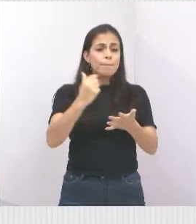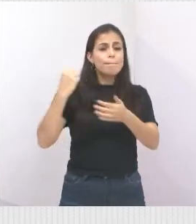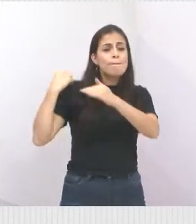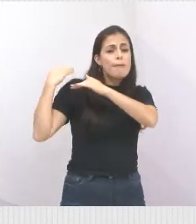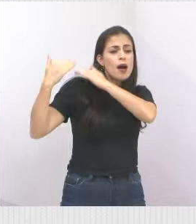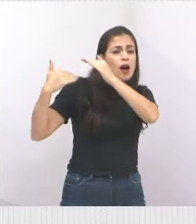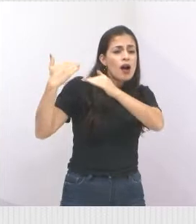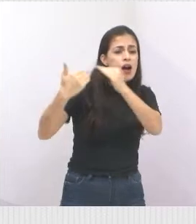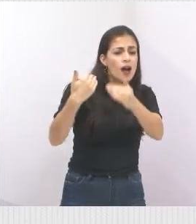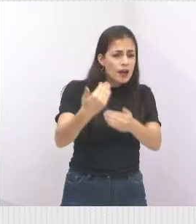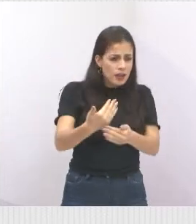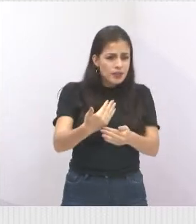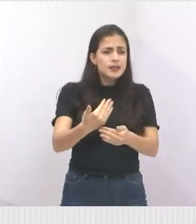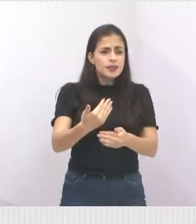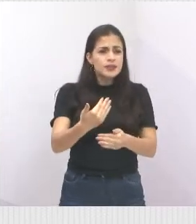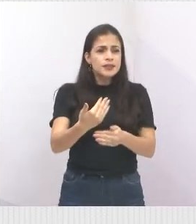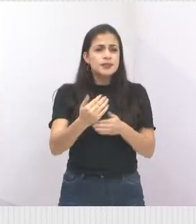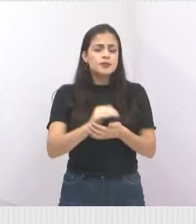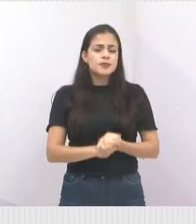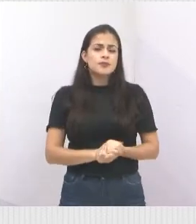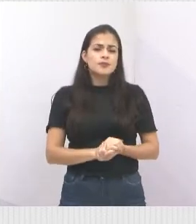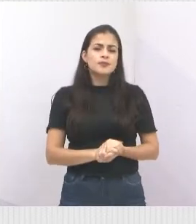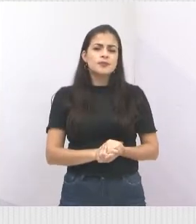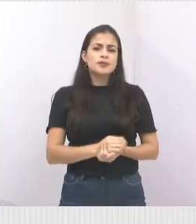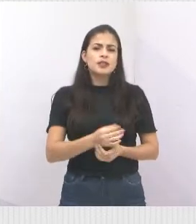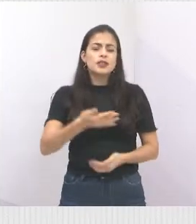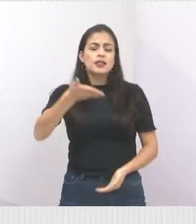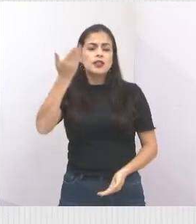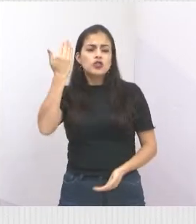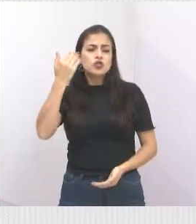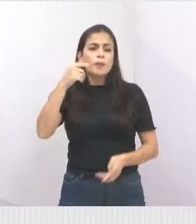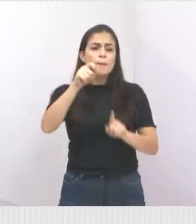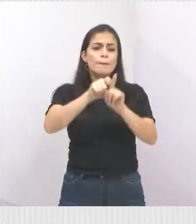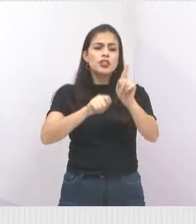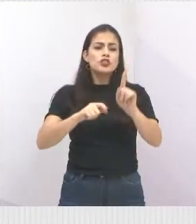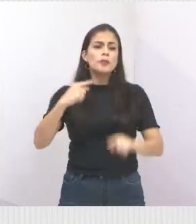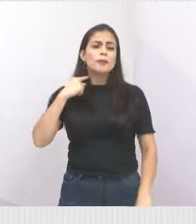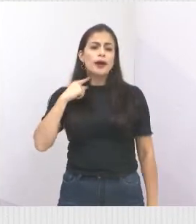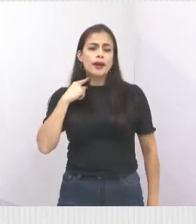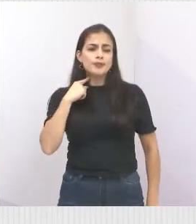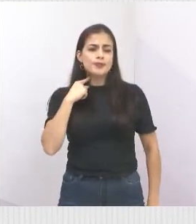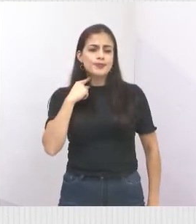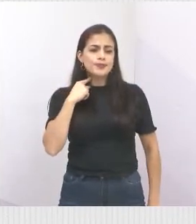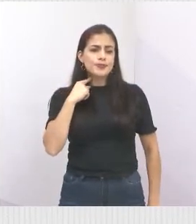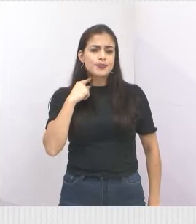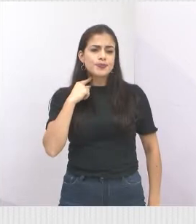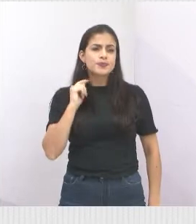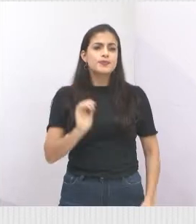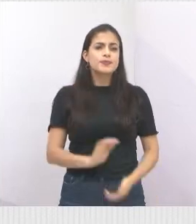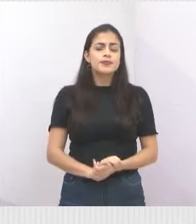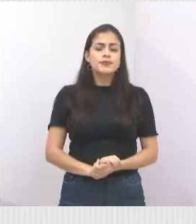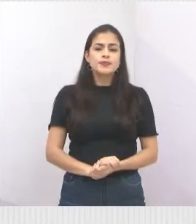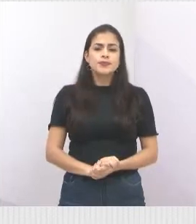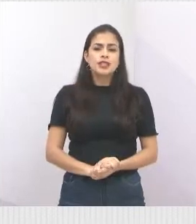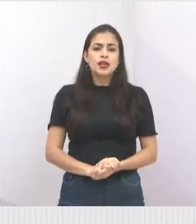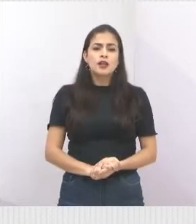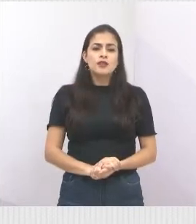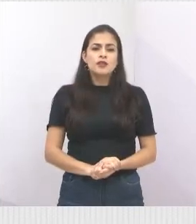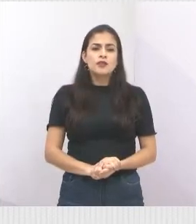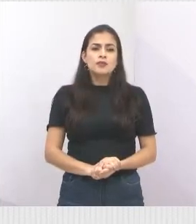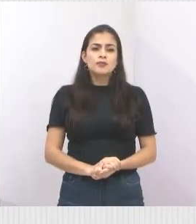maio tô esses profissionais depois de aprovado alização vão receber os retroativos